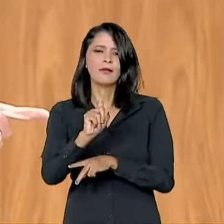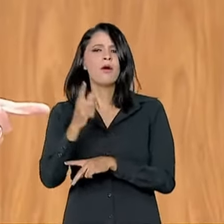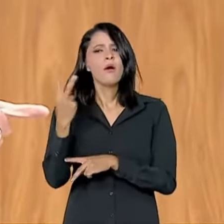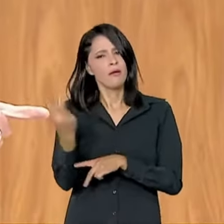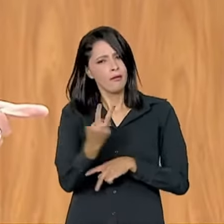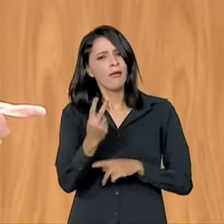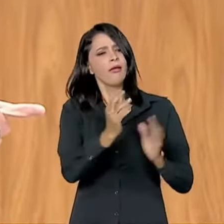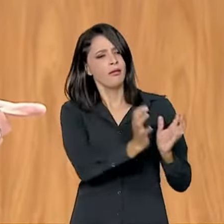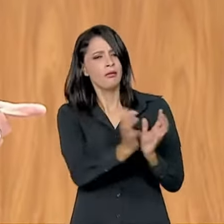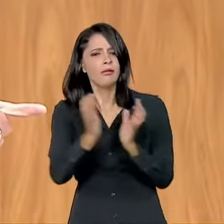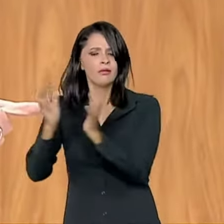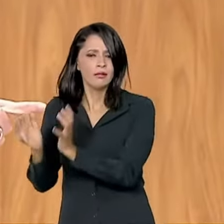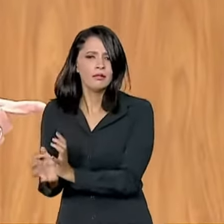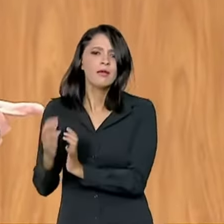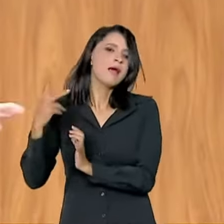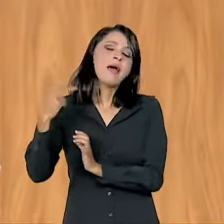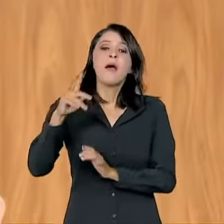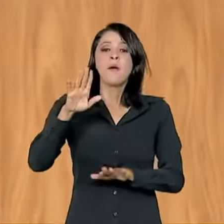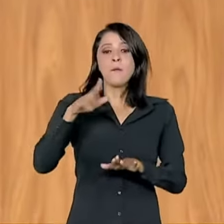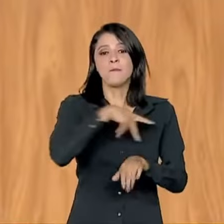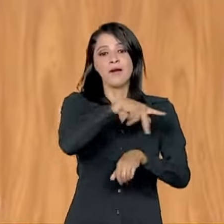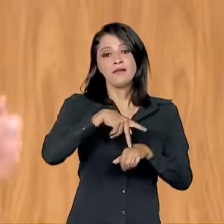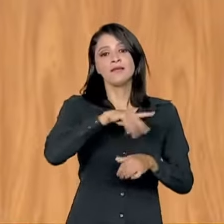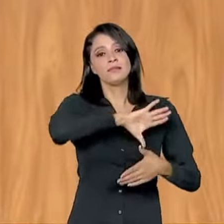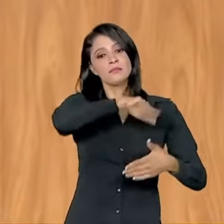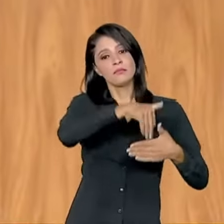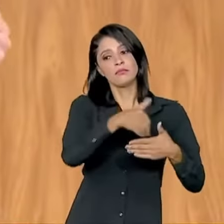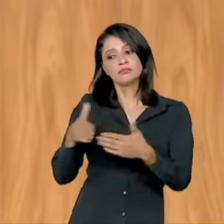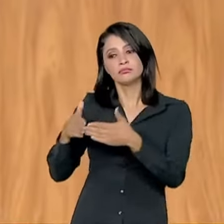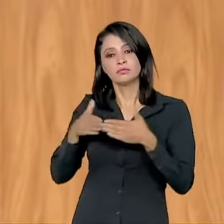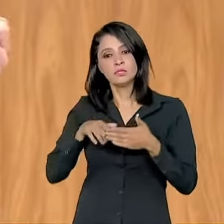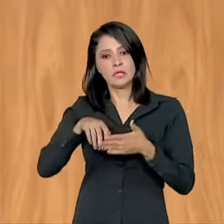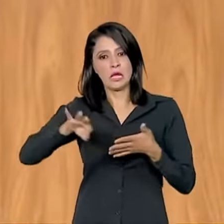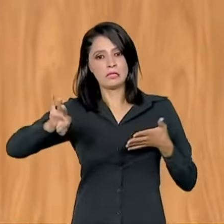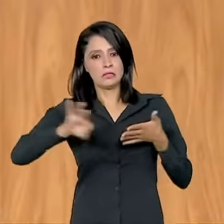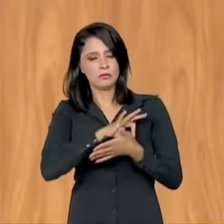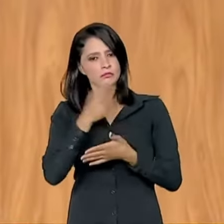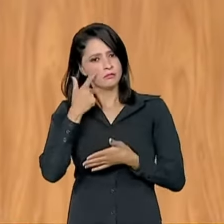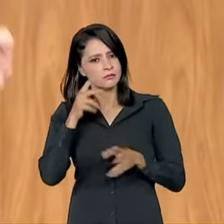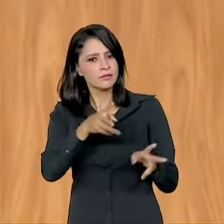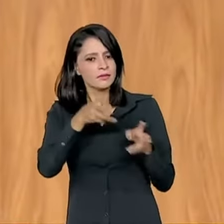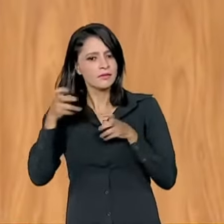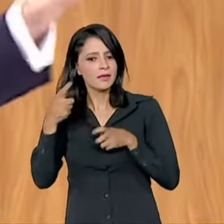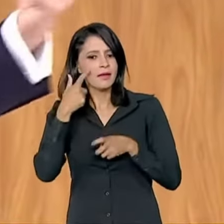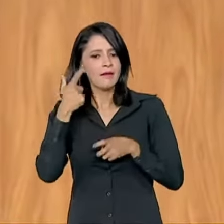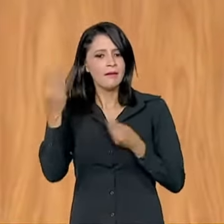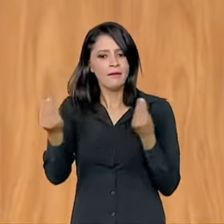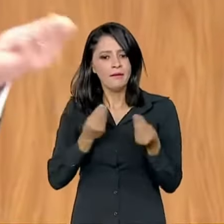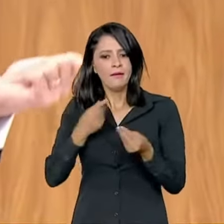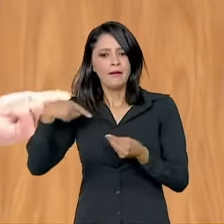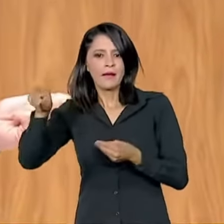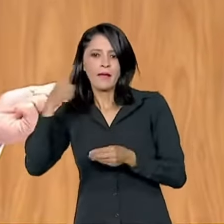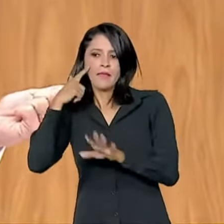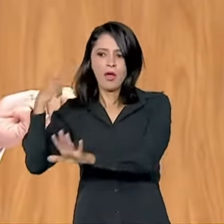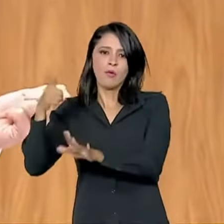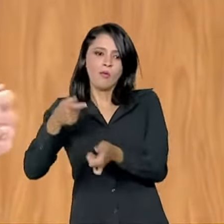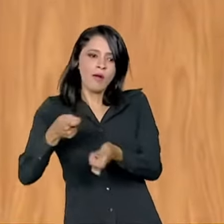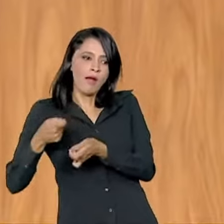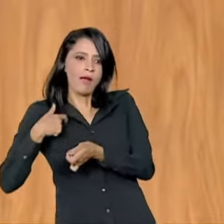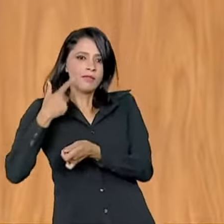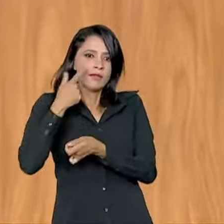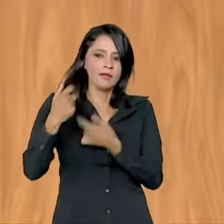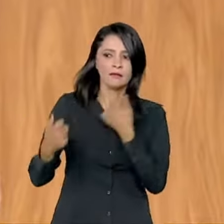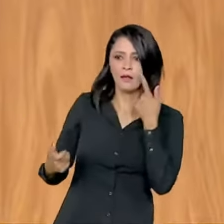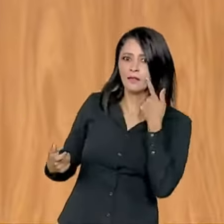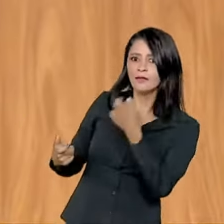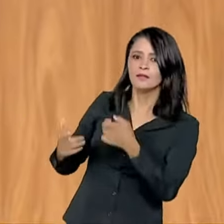entre países do Mercosul que impediram a assinatura. Não sei se notaram isso. Cada um puxa a brasa para a sua sardinha, não é?